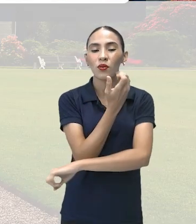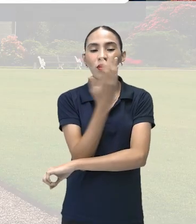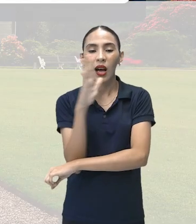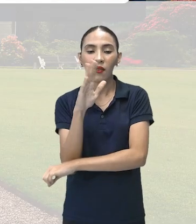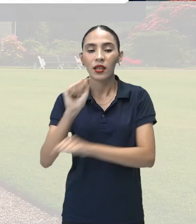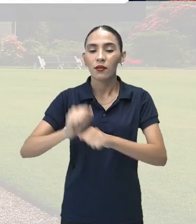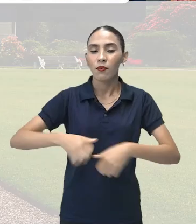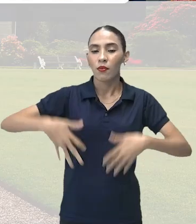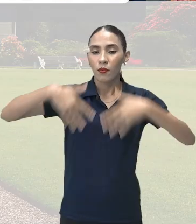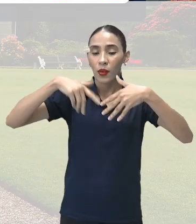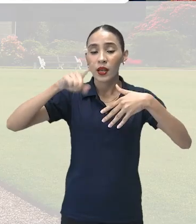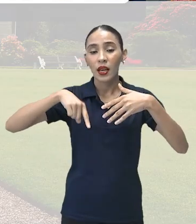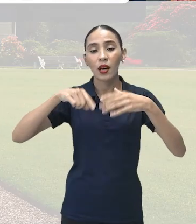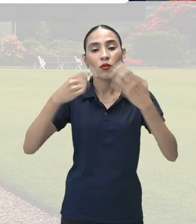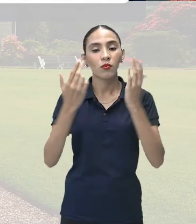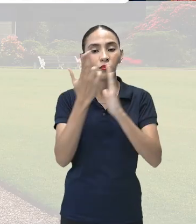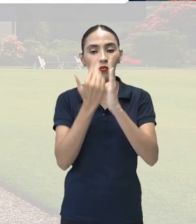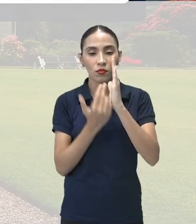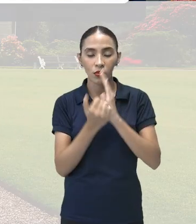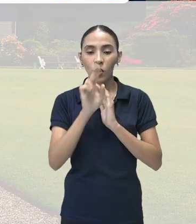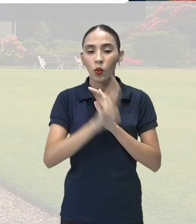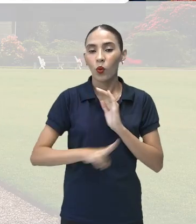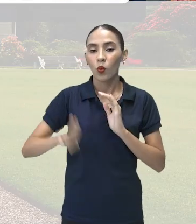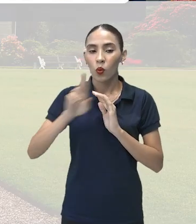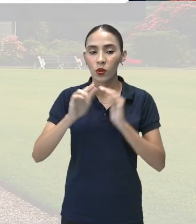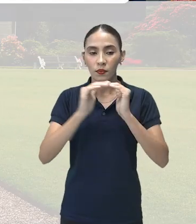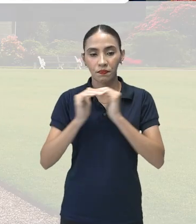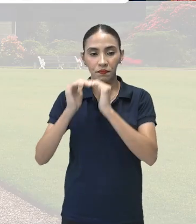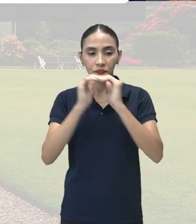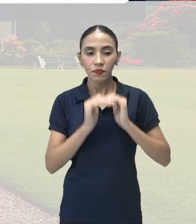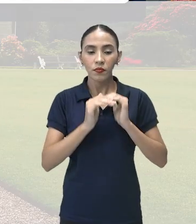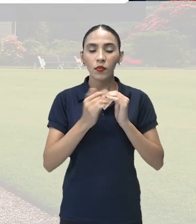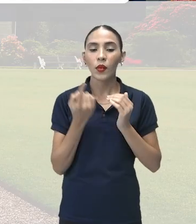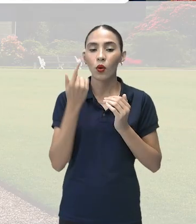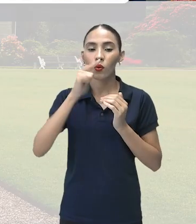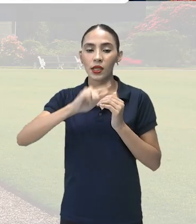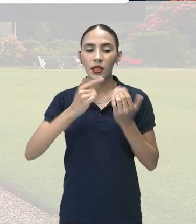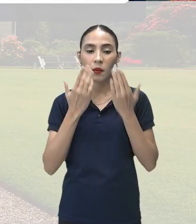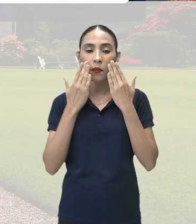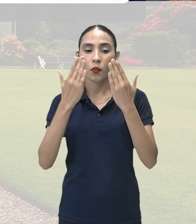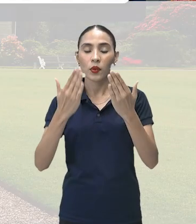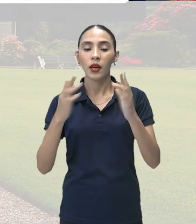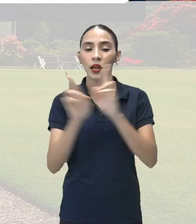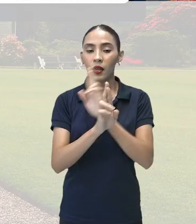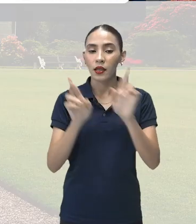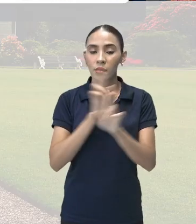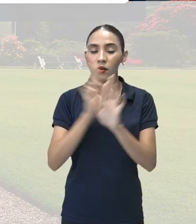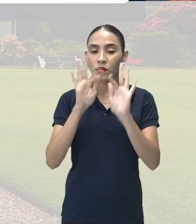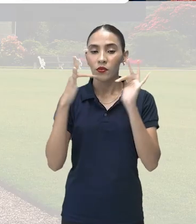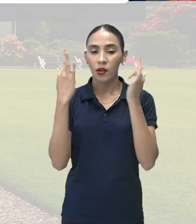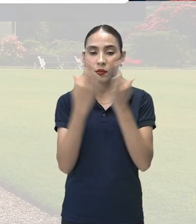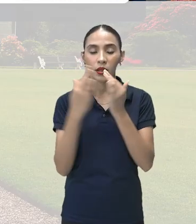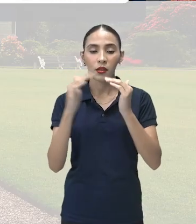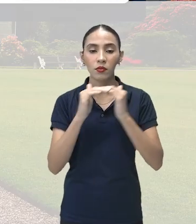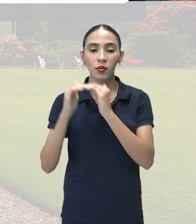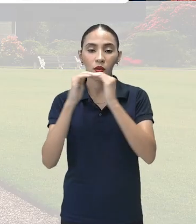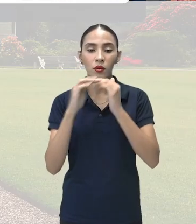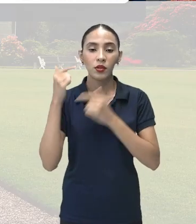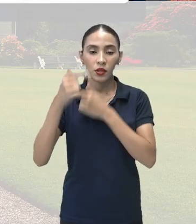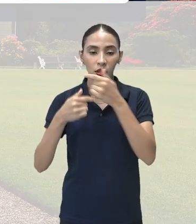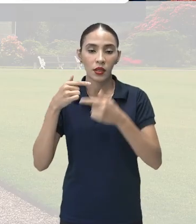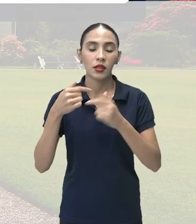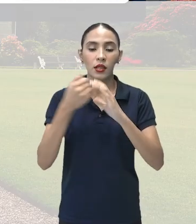uma representação gráfica que utiliza símbolos padronizados para mostrar as relações de parentesco e os padrões de herança de